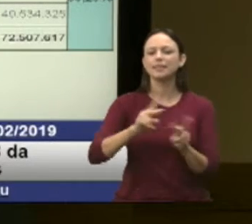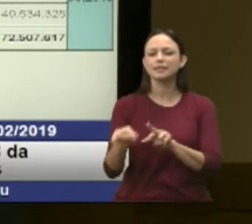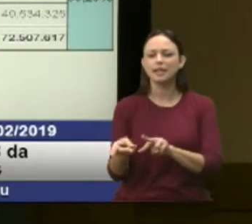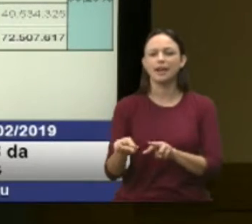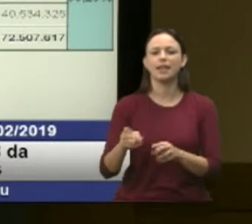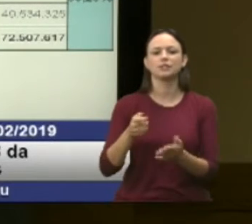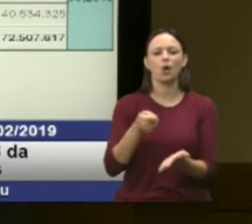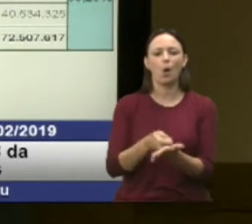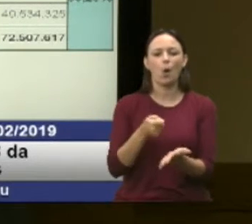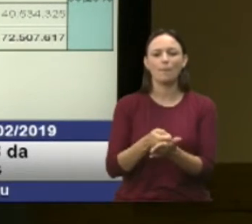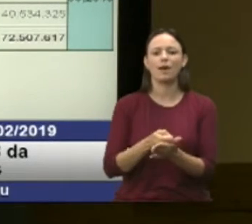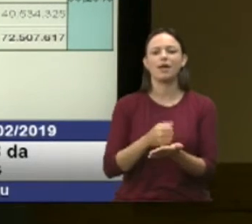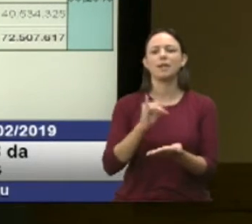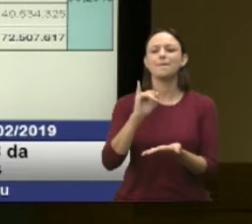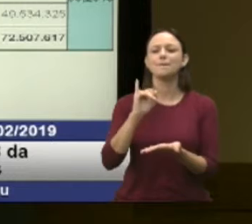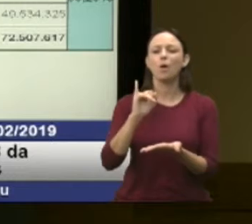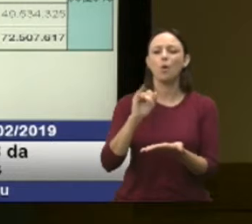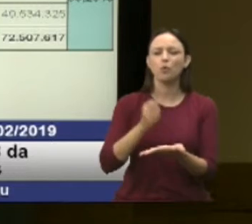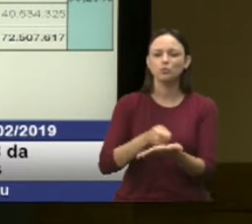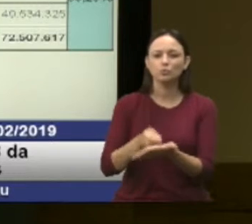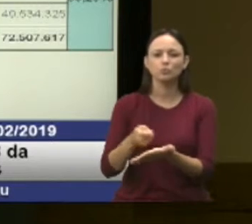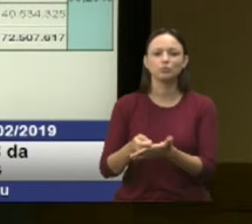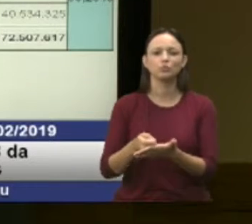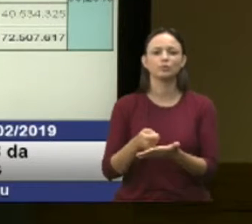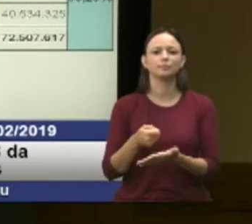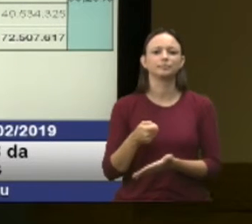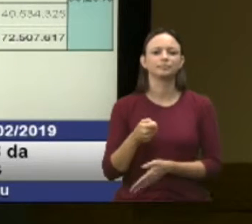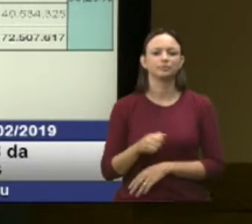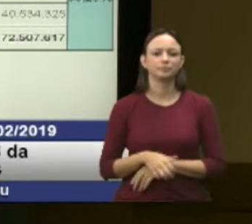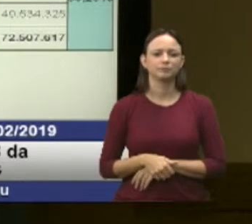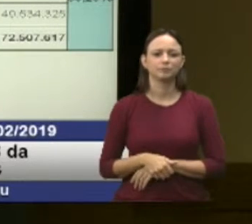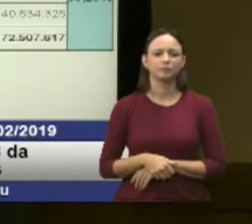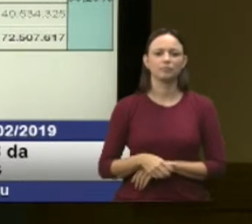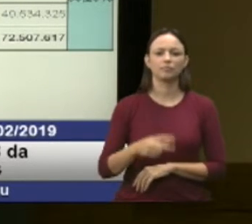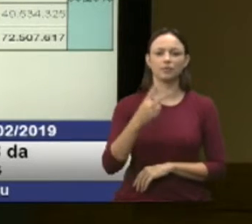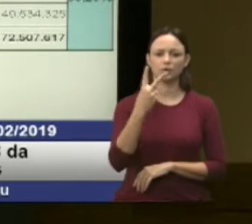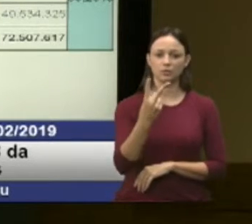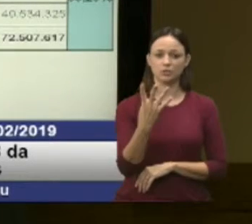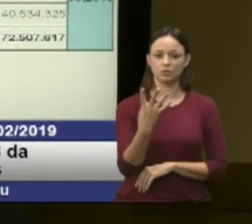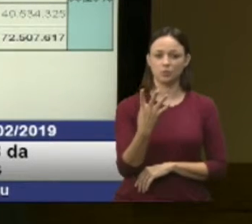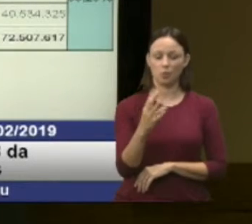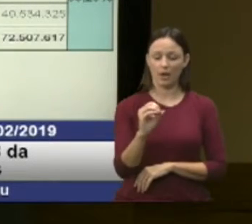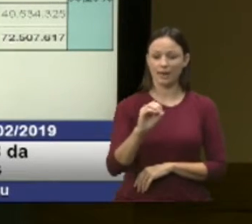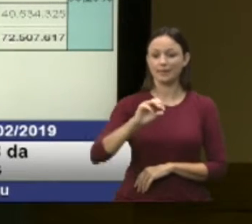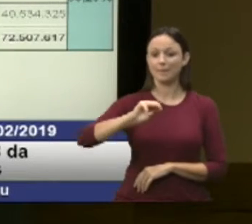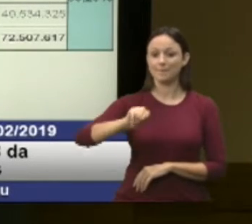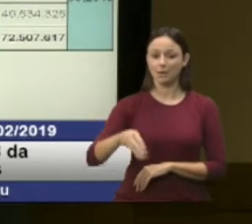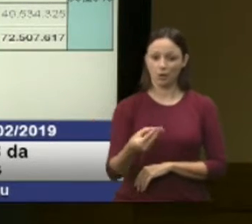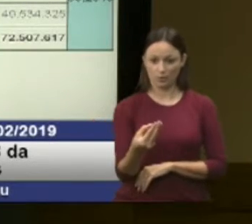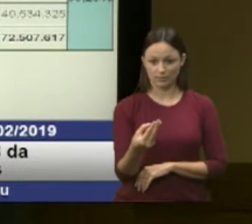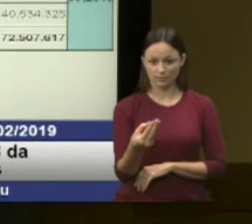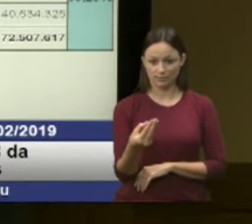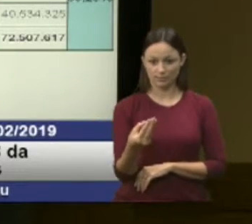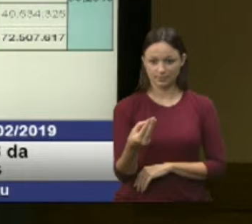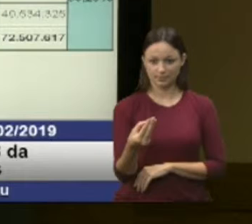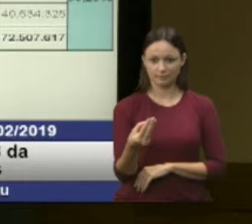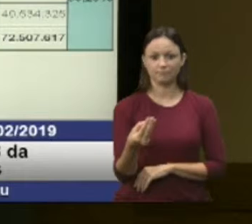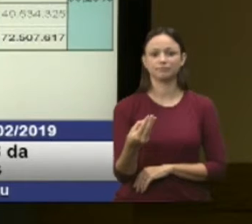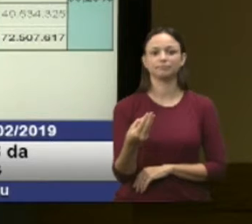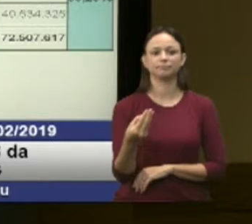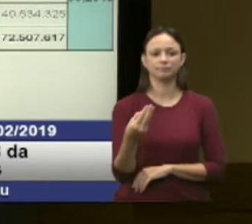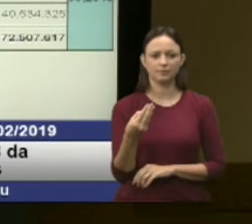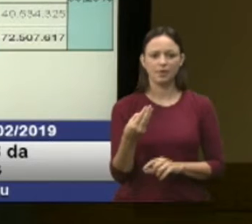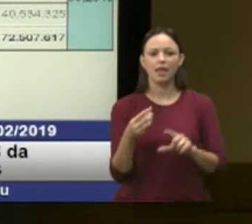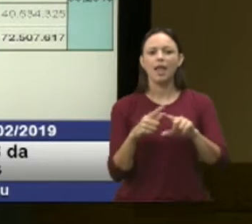obrigatórias de impostos, né, seria 240 milhões, a aplicação